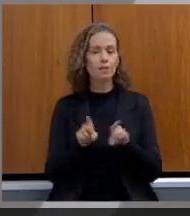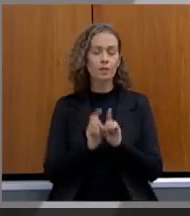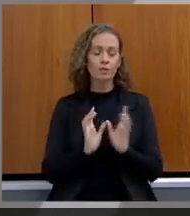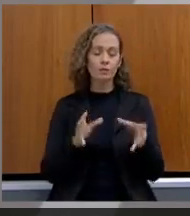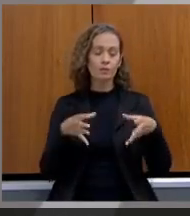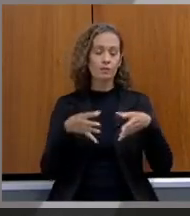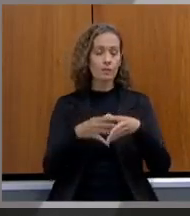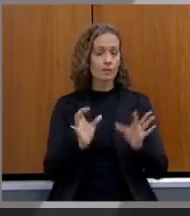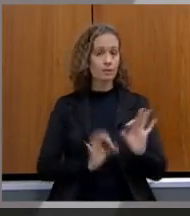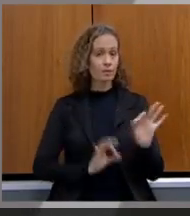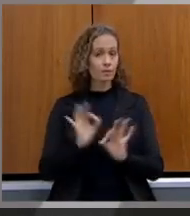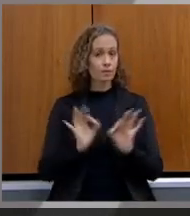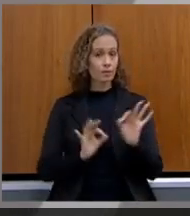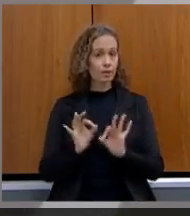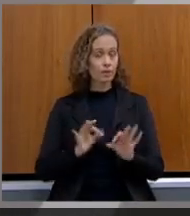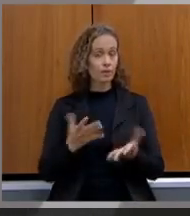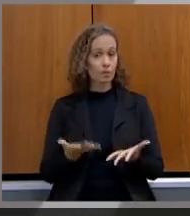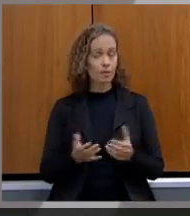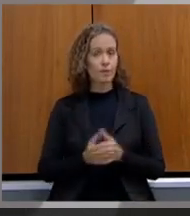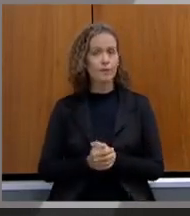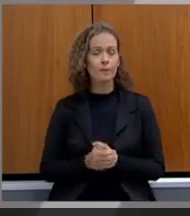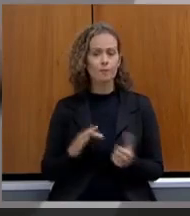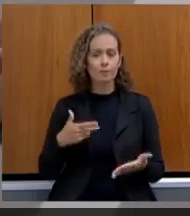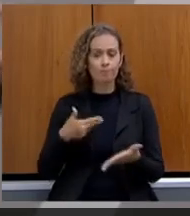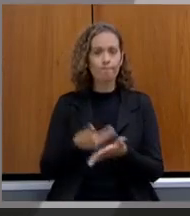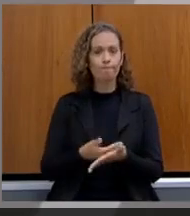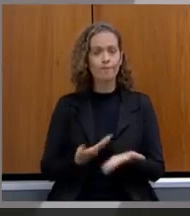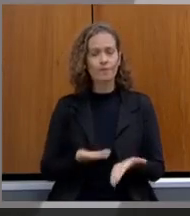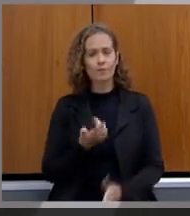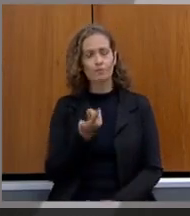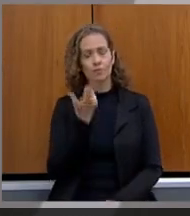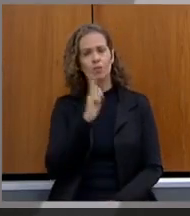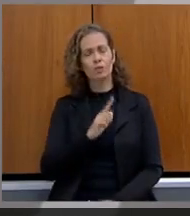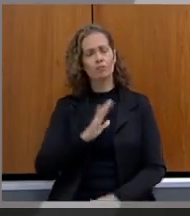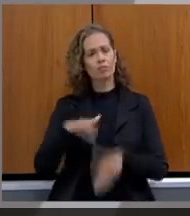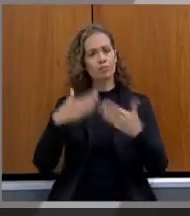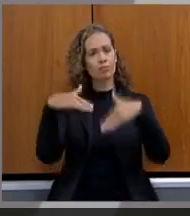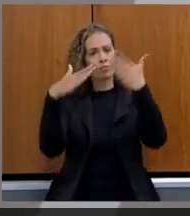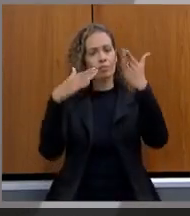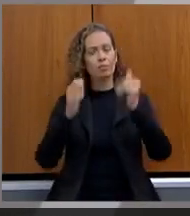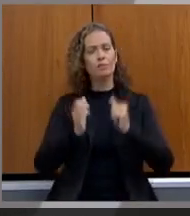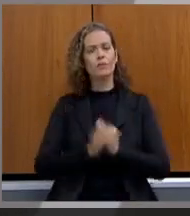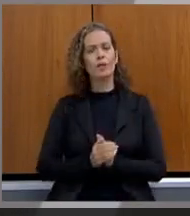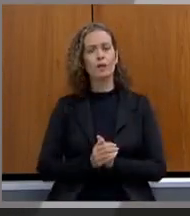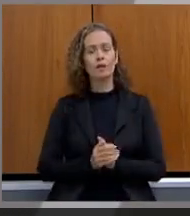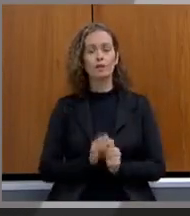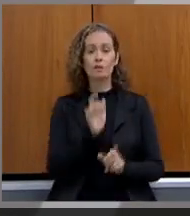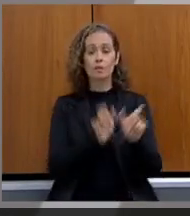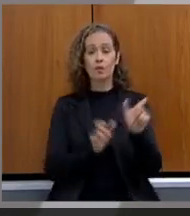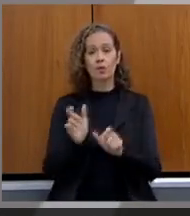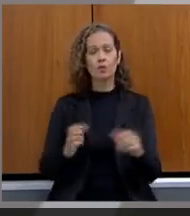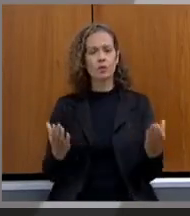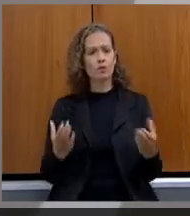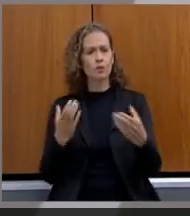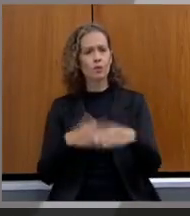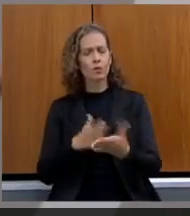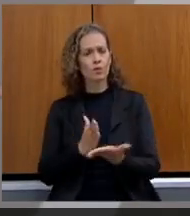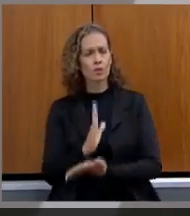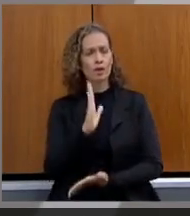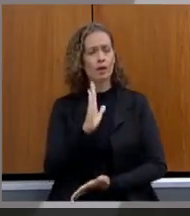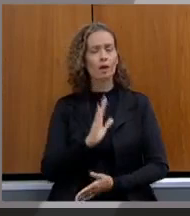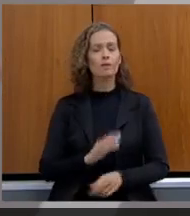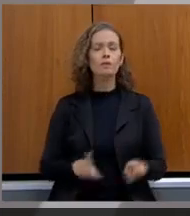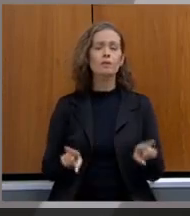formamos e e até na época conseguimos avanço com relação aos concursados e com relação